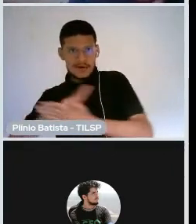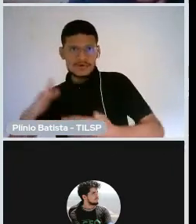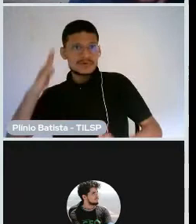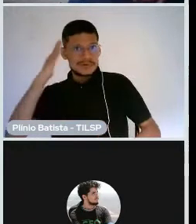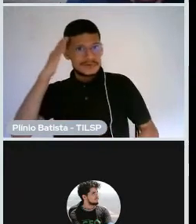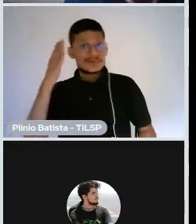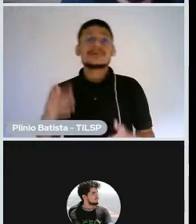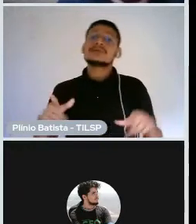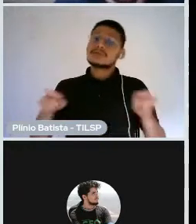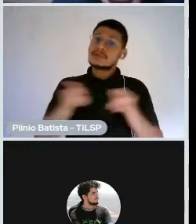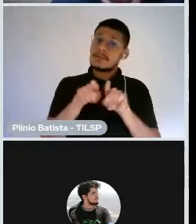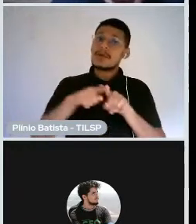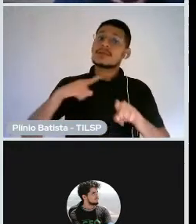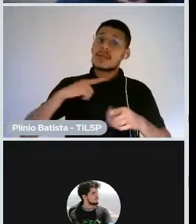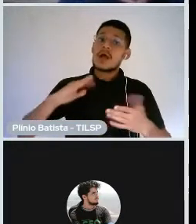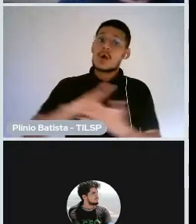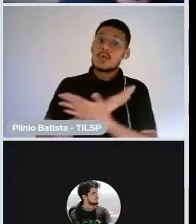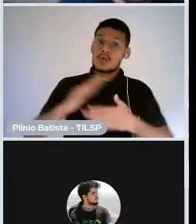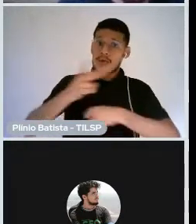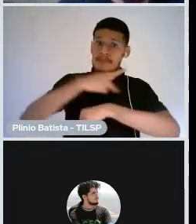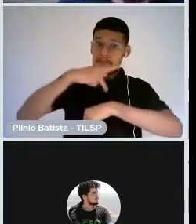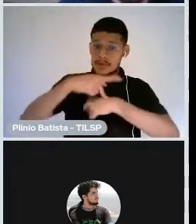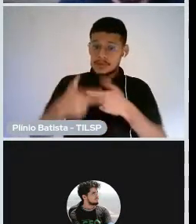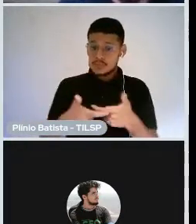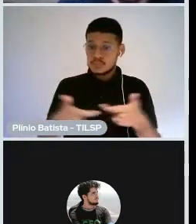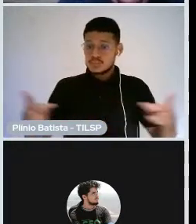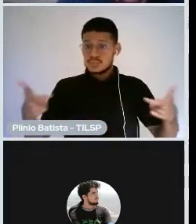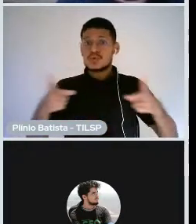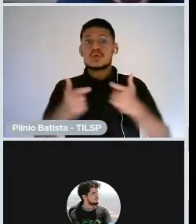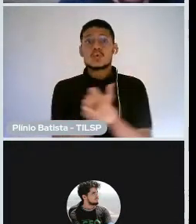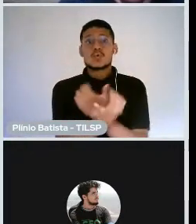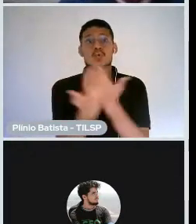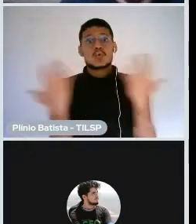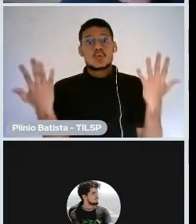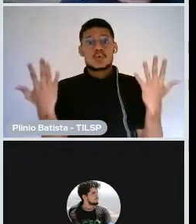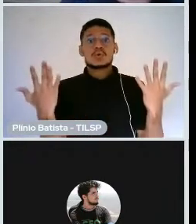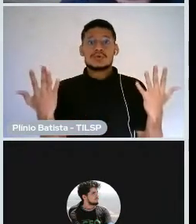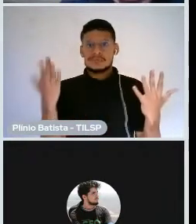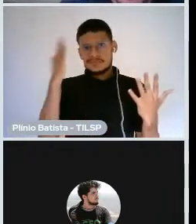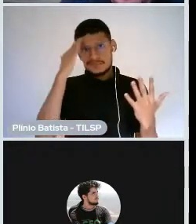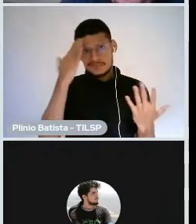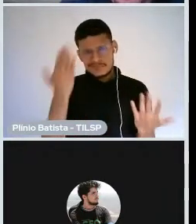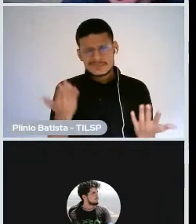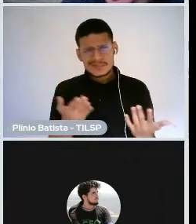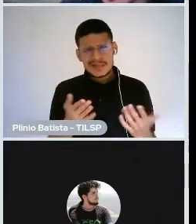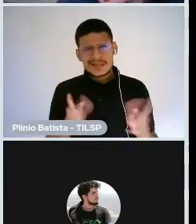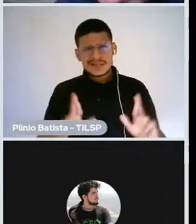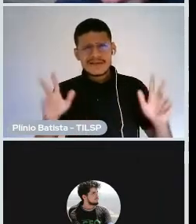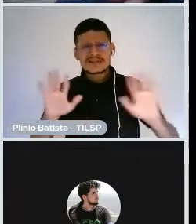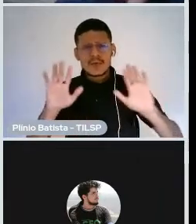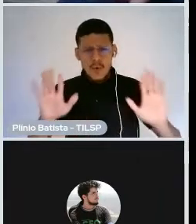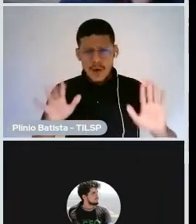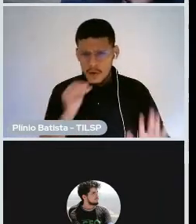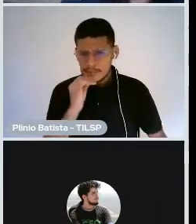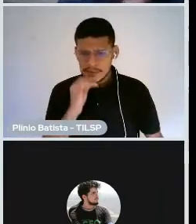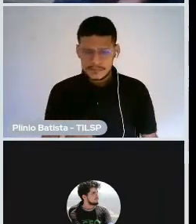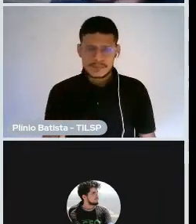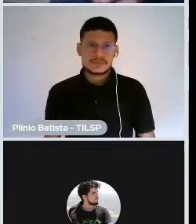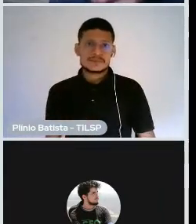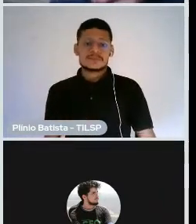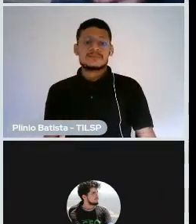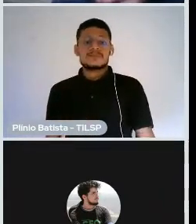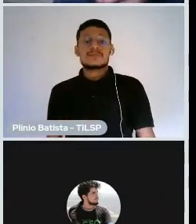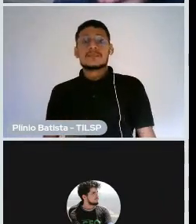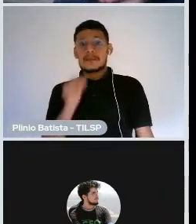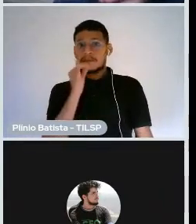países populosos e dos países povoados. Qual é a diferença? Né? É a mesma coisa? Não é a mesma coisa, tá? As diferenças